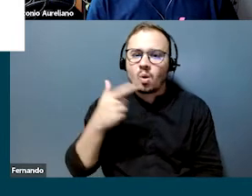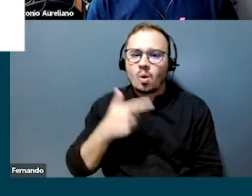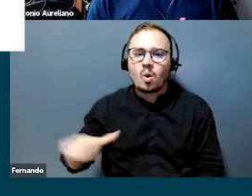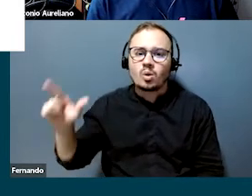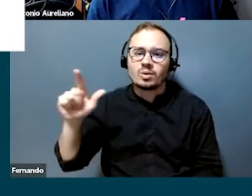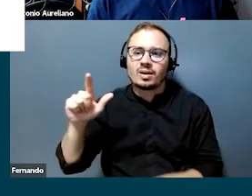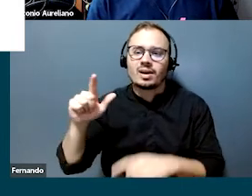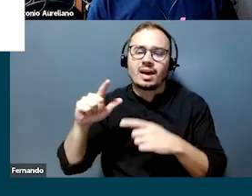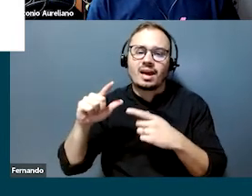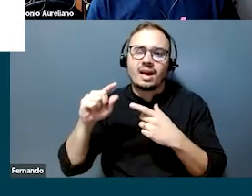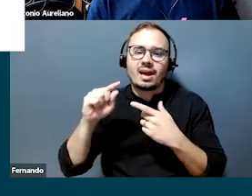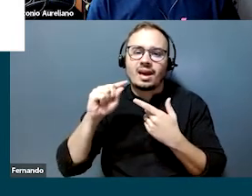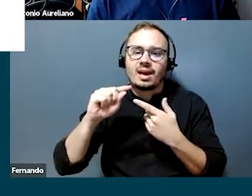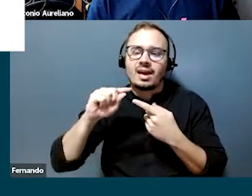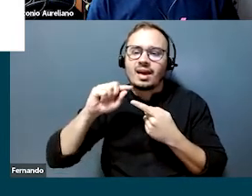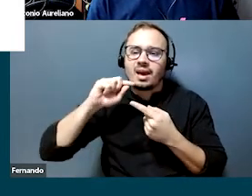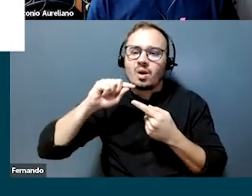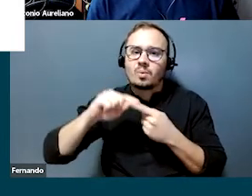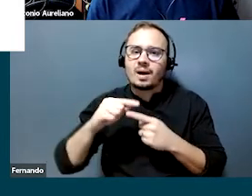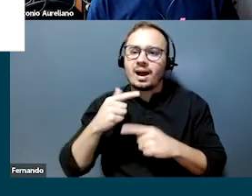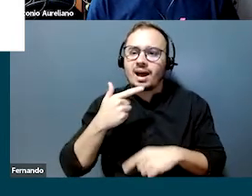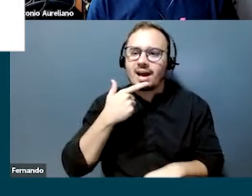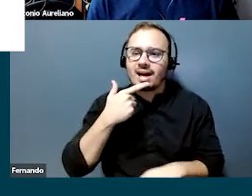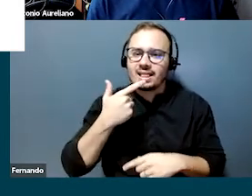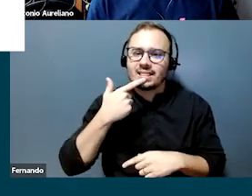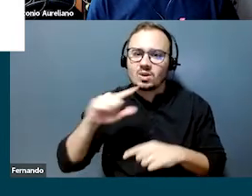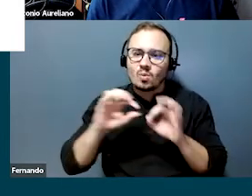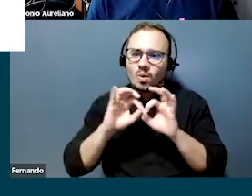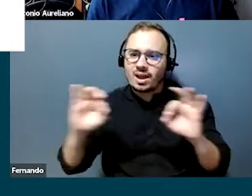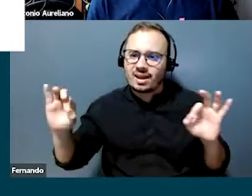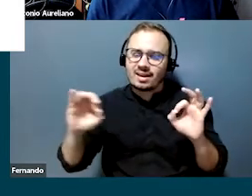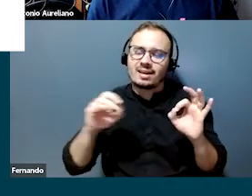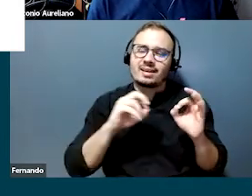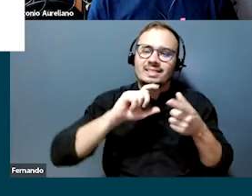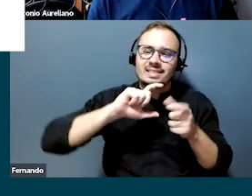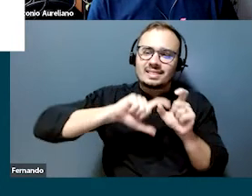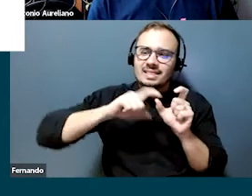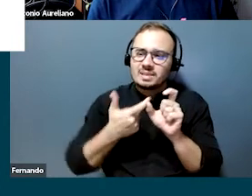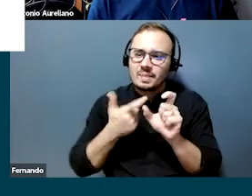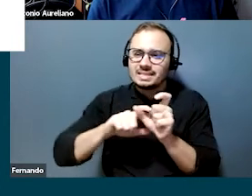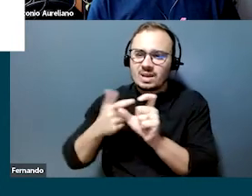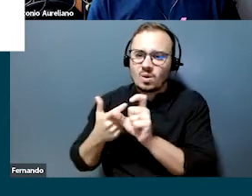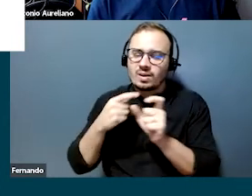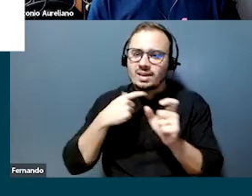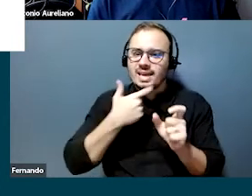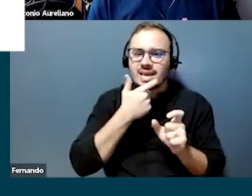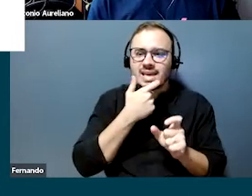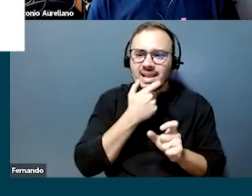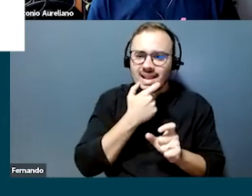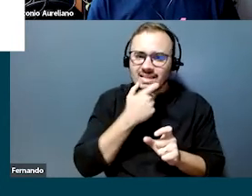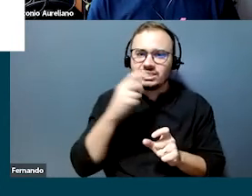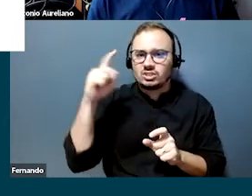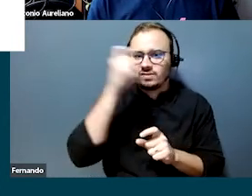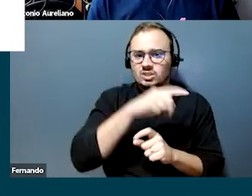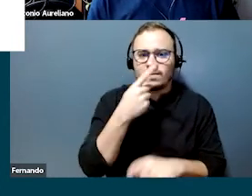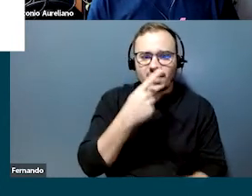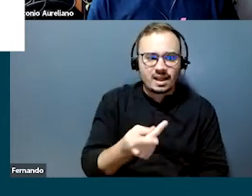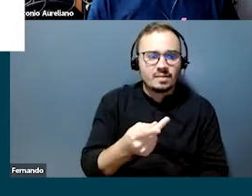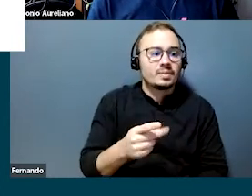Torture Throughout, aquele quebra-língua pior do que é um socó para coçar 7 socós. Mas, para mim, o